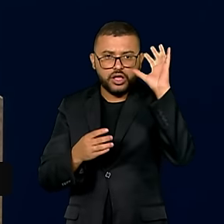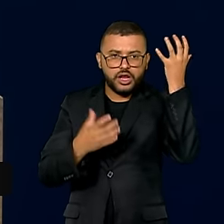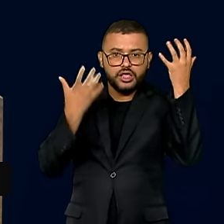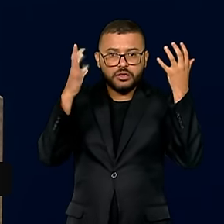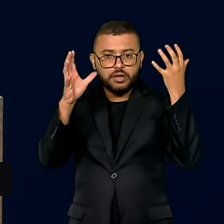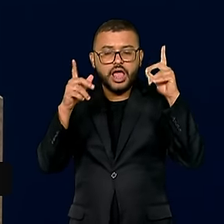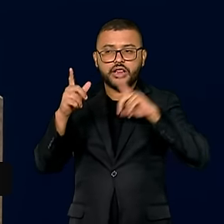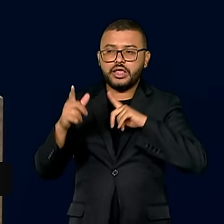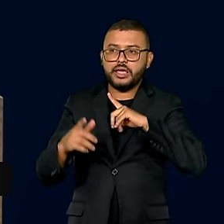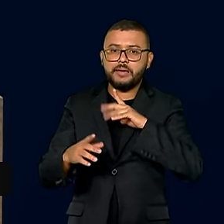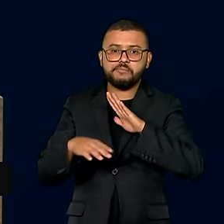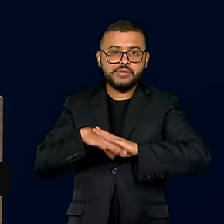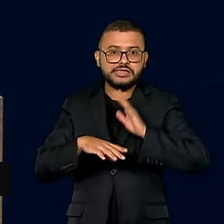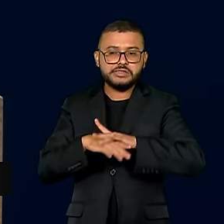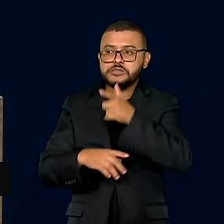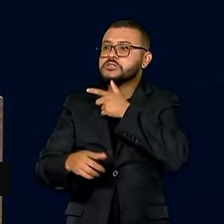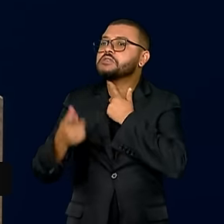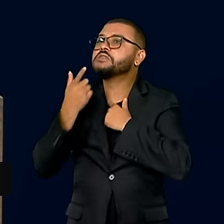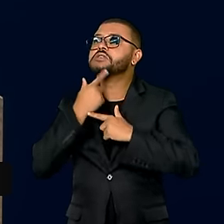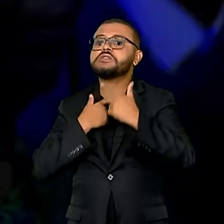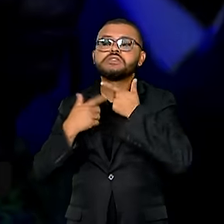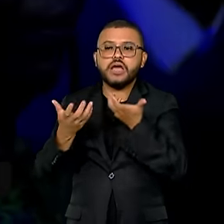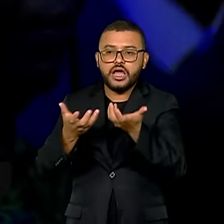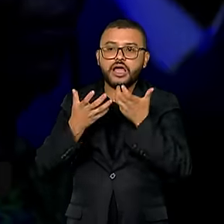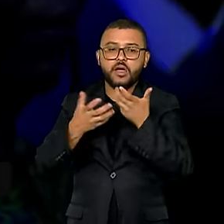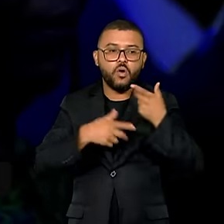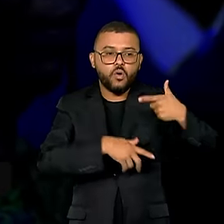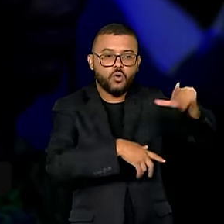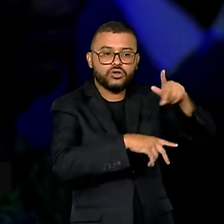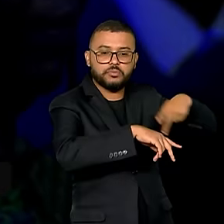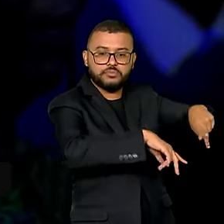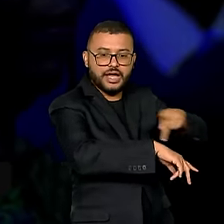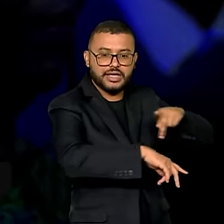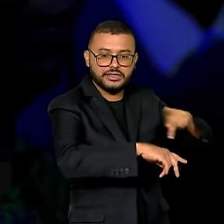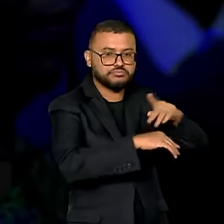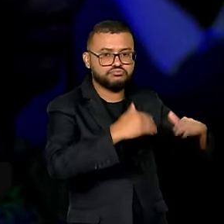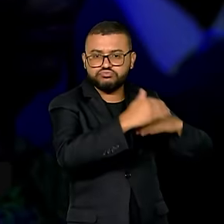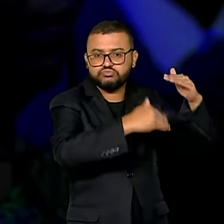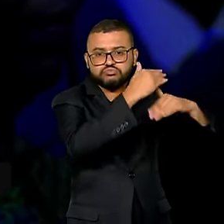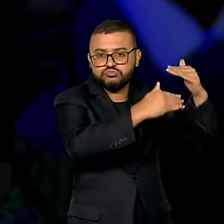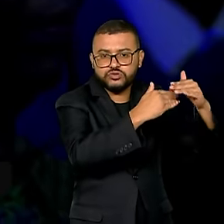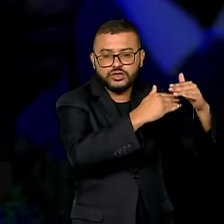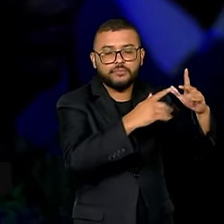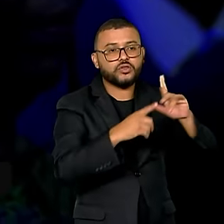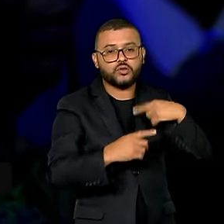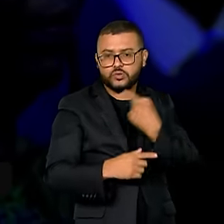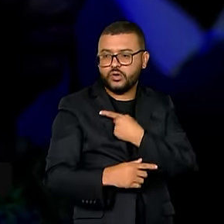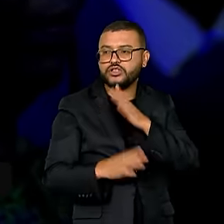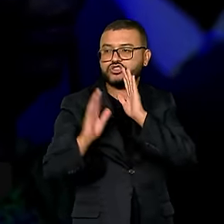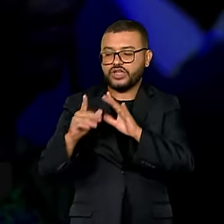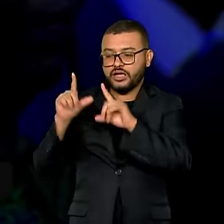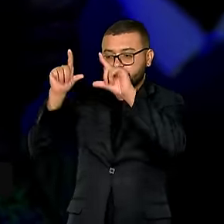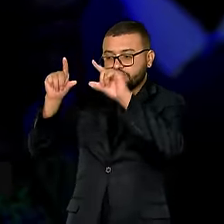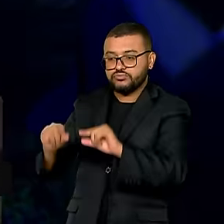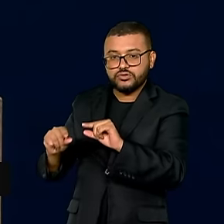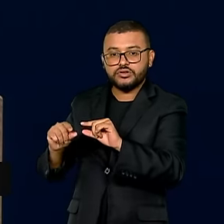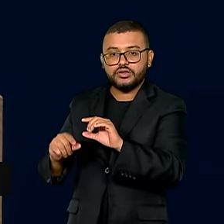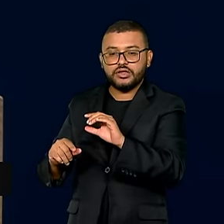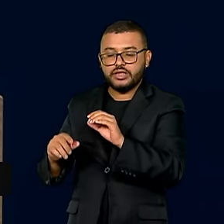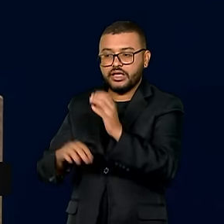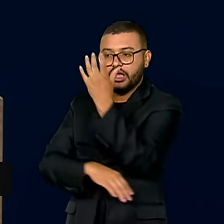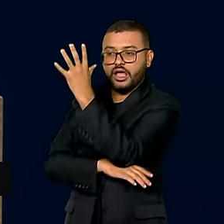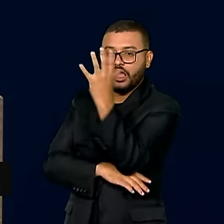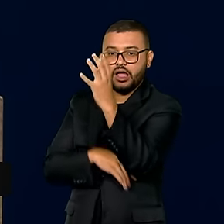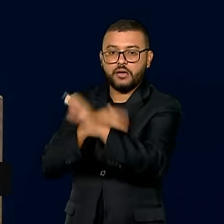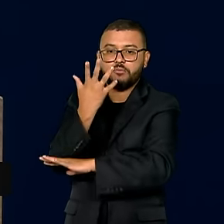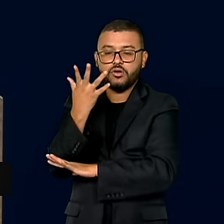hoje mais ambiciosas do que as de muitos países desenvolvidos. Reduzimos drasticamente o